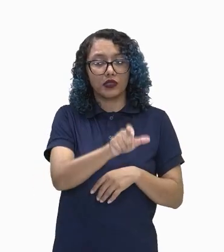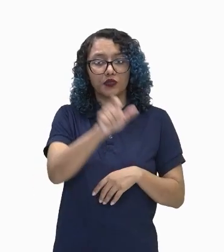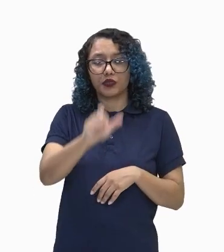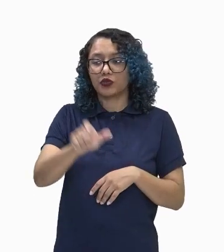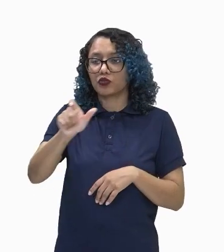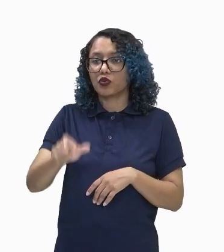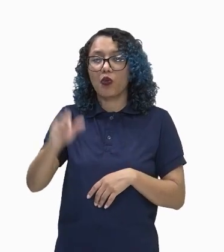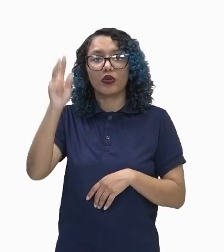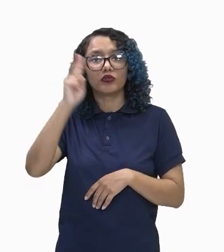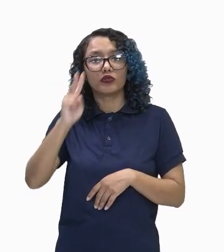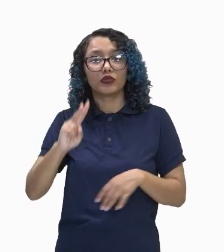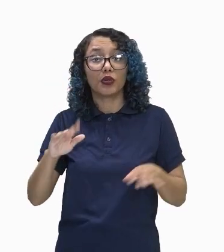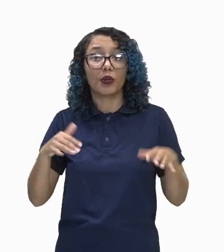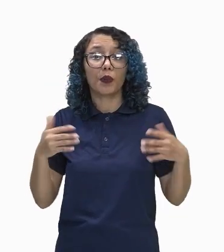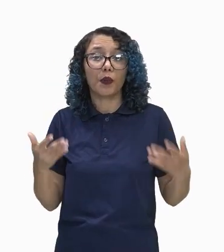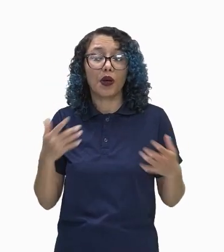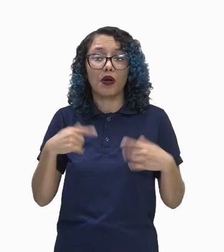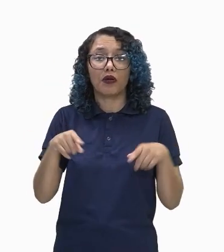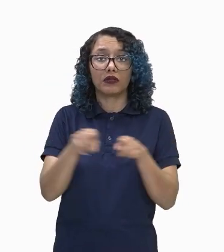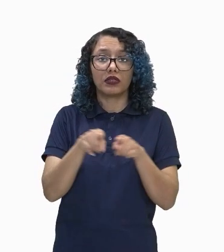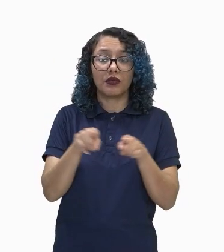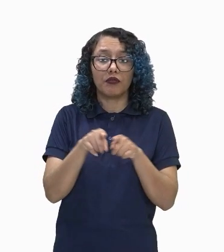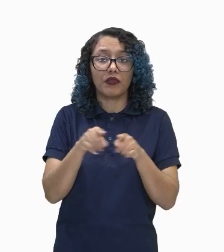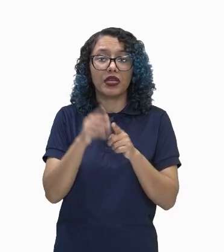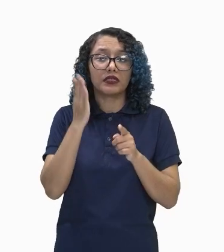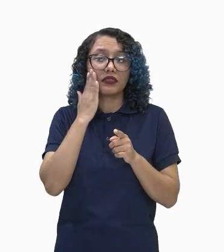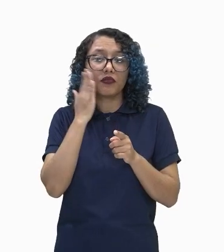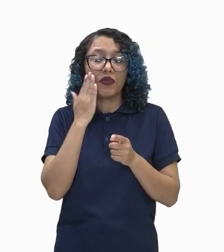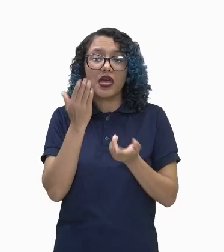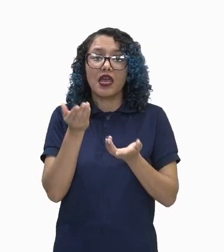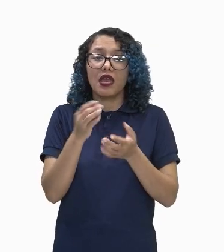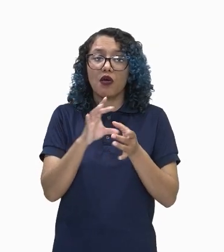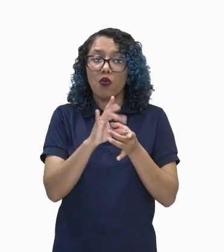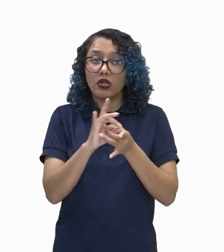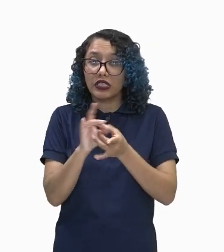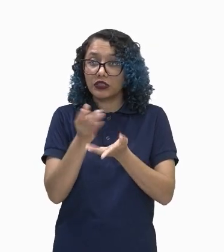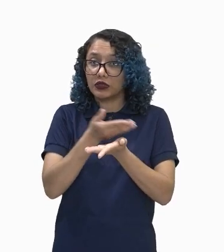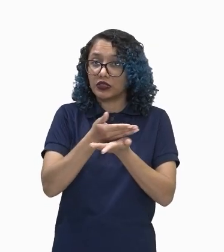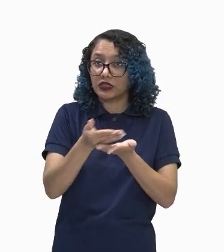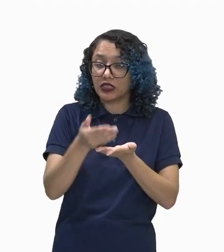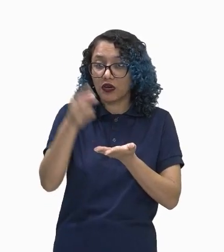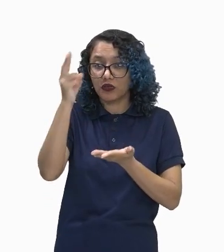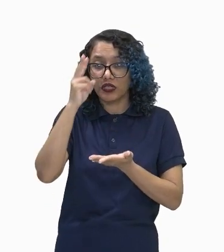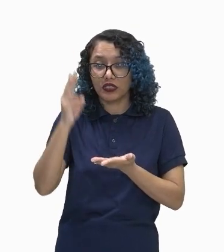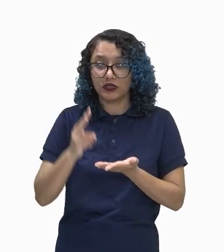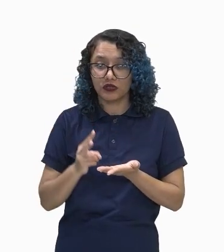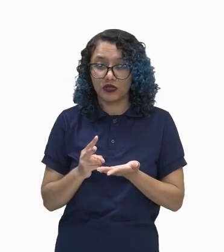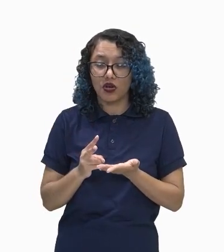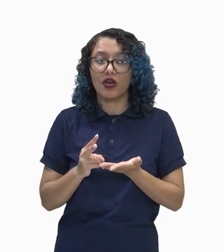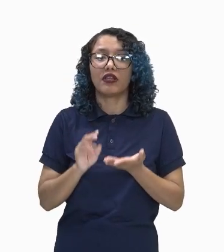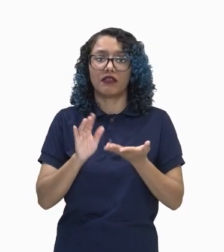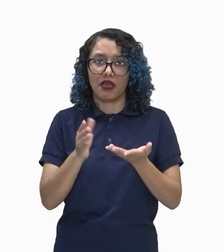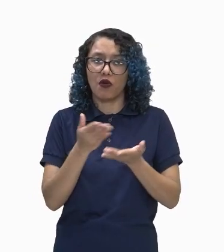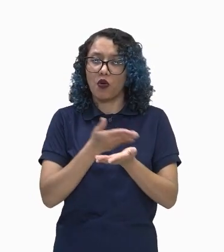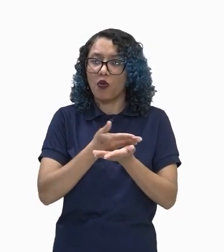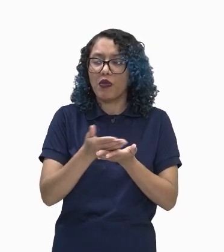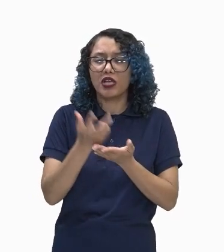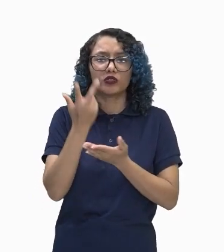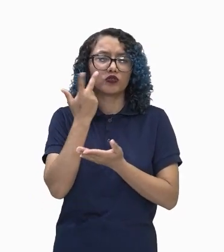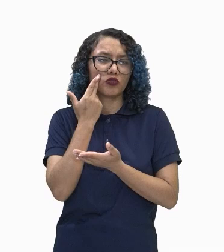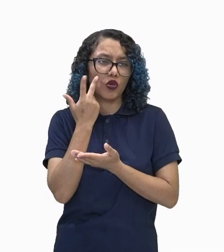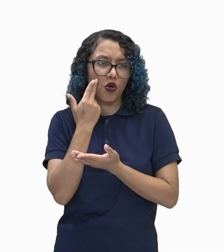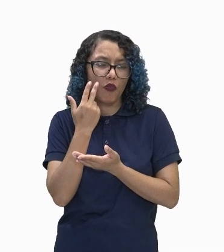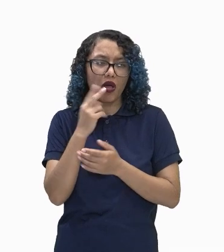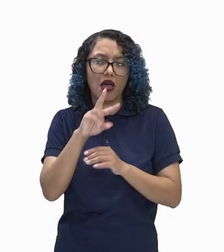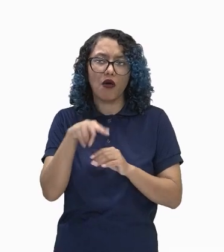também aquela estrutura da situação inicial, ou seja, o início da narrativa, que é a situação de normalidade, a gente costuma dizer isso.